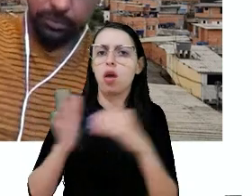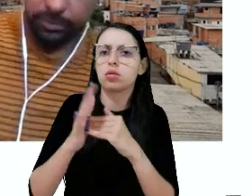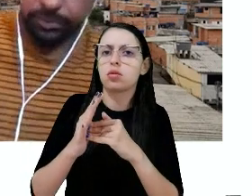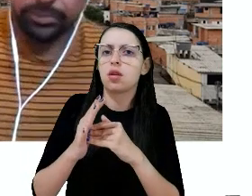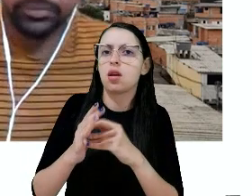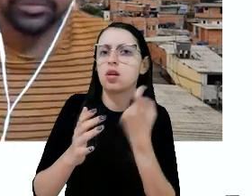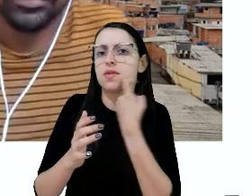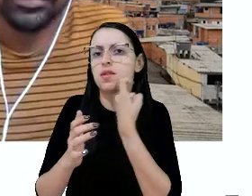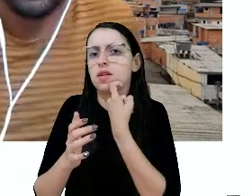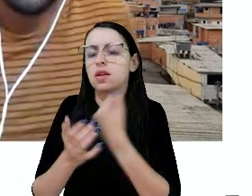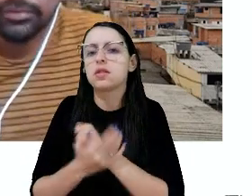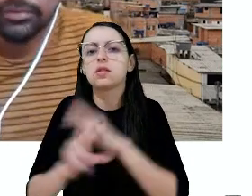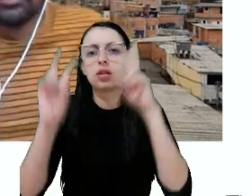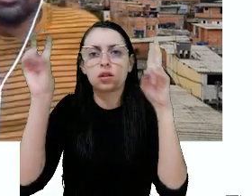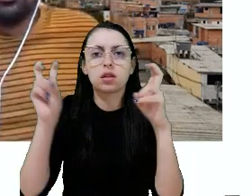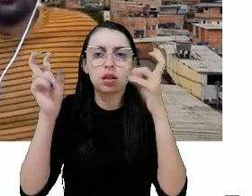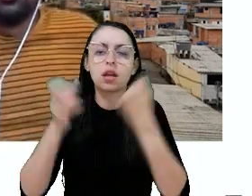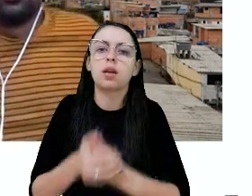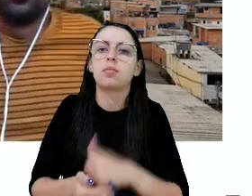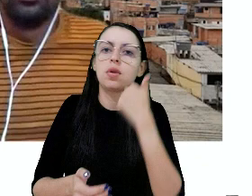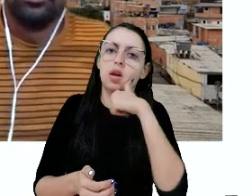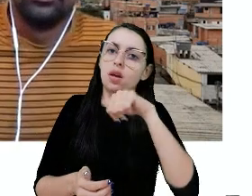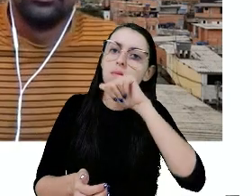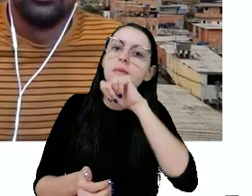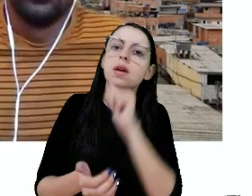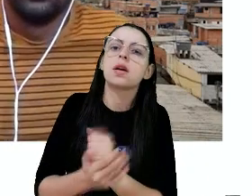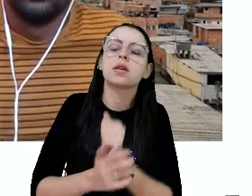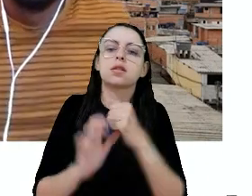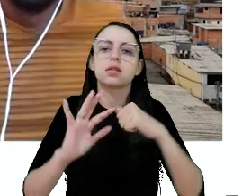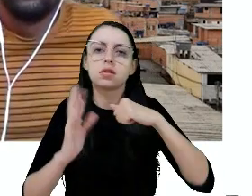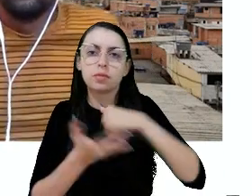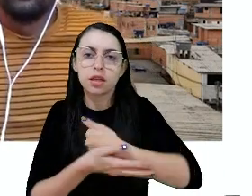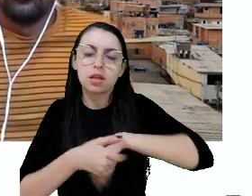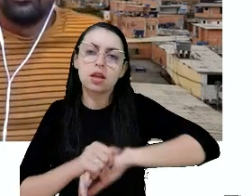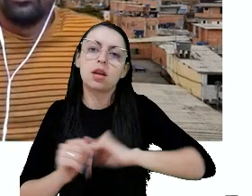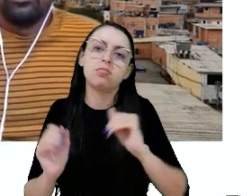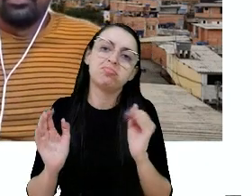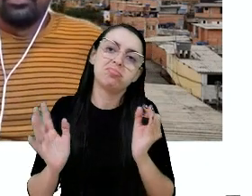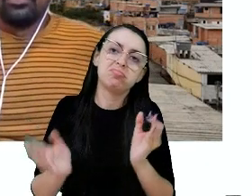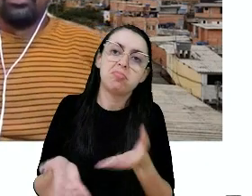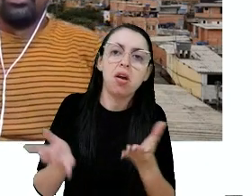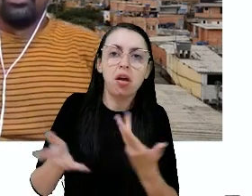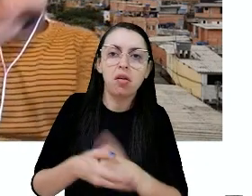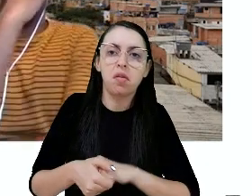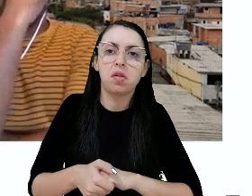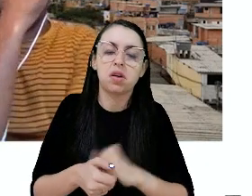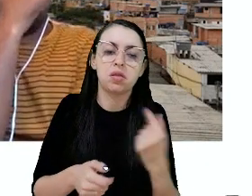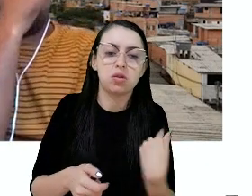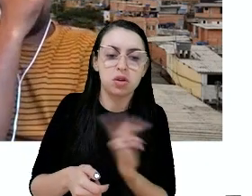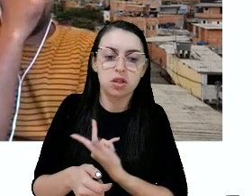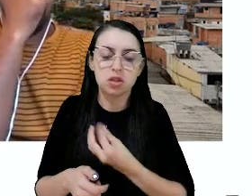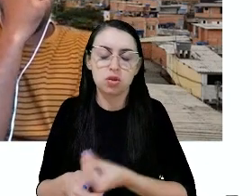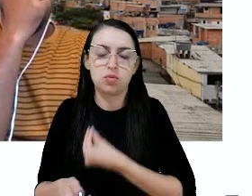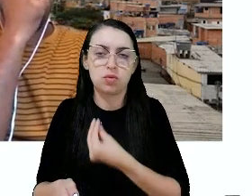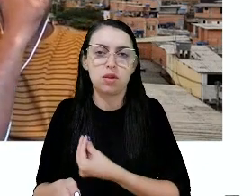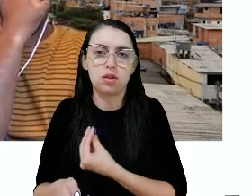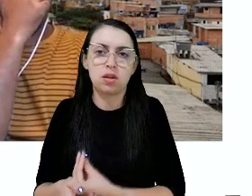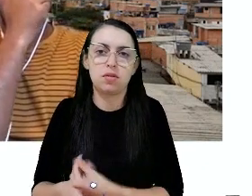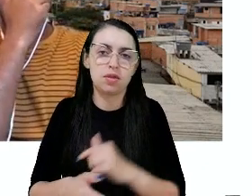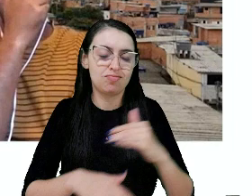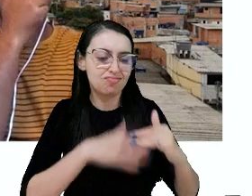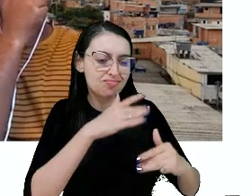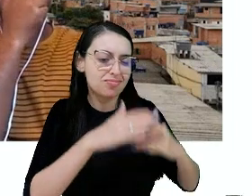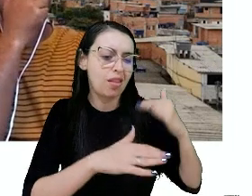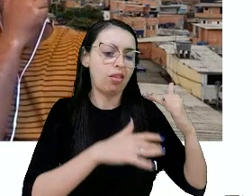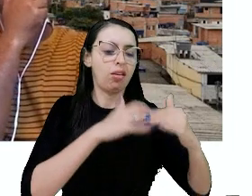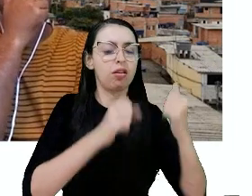traremos temas relacionados às mães pandêmicas, neste momento que todos nós estamos vivendo já há mais de ano,